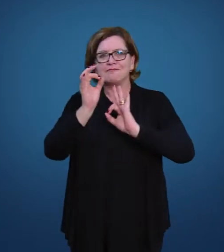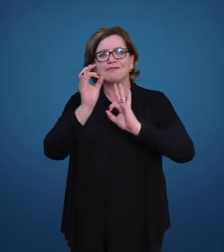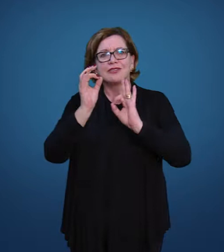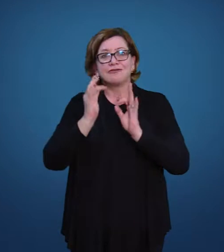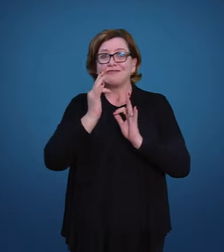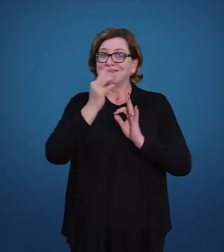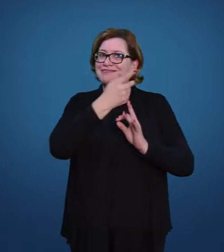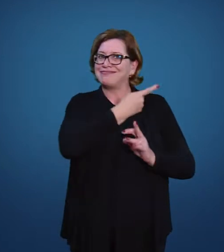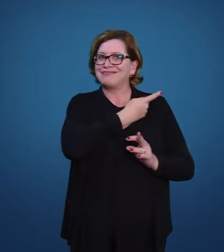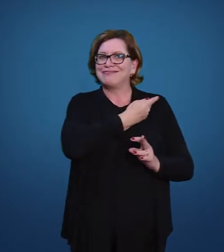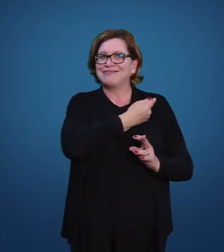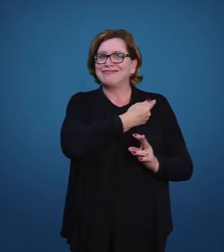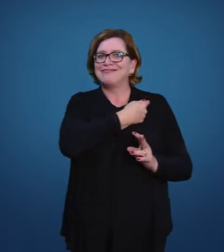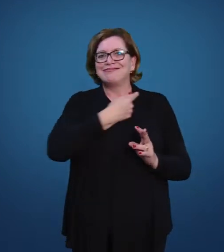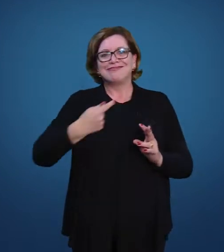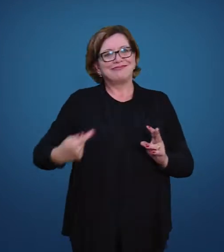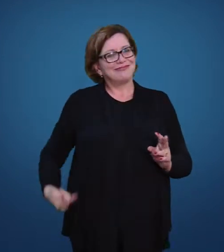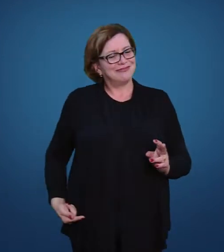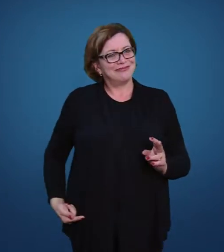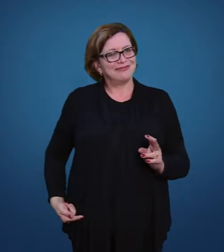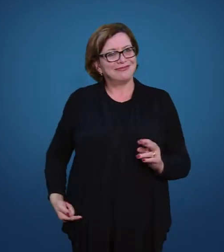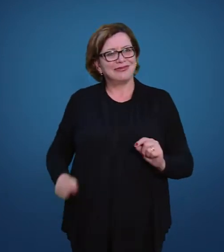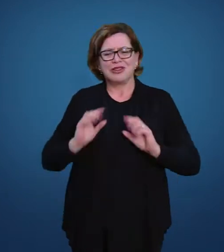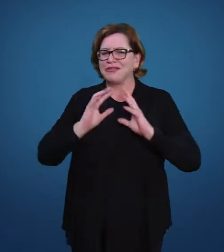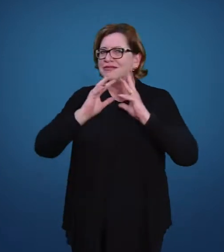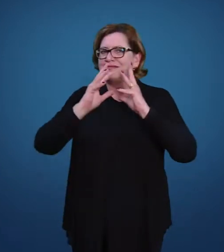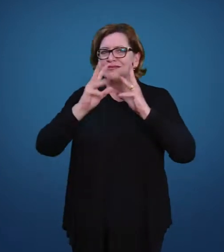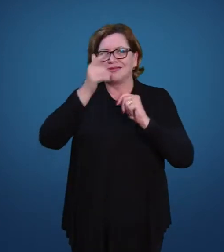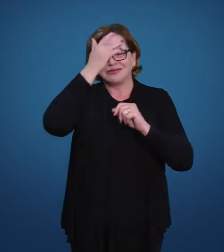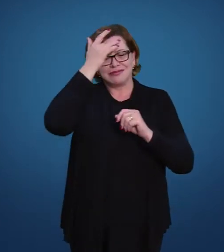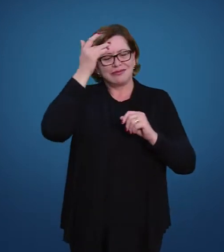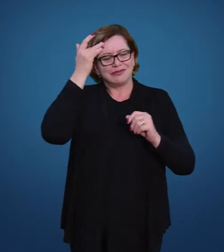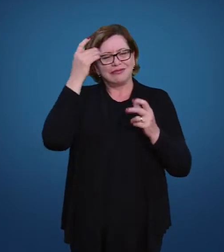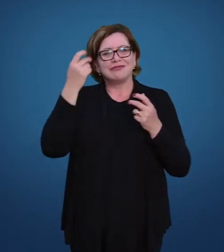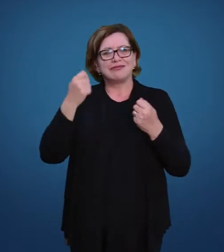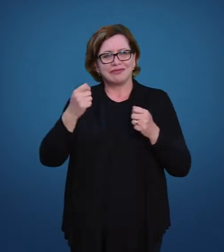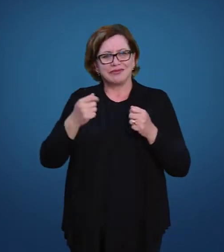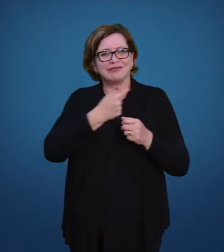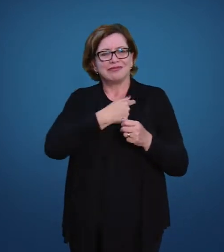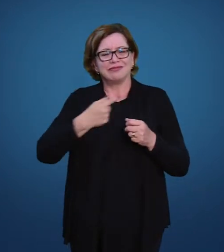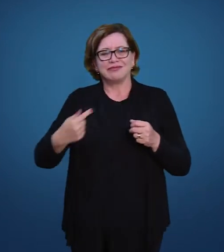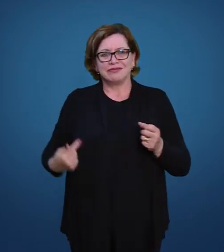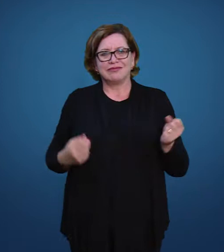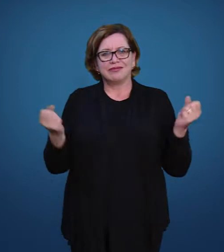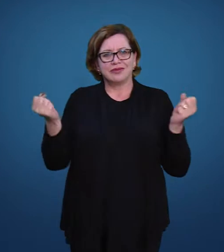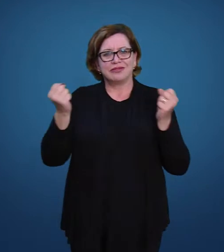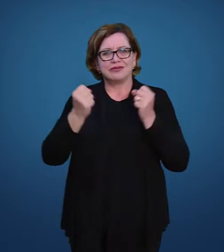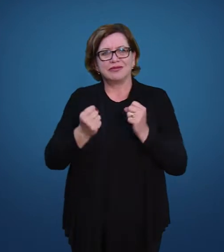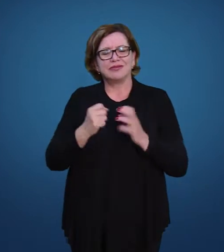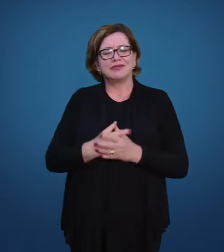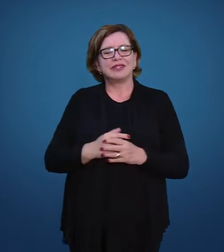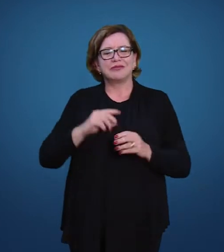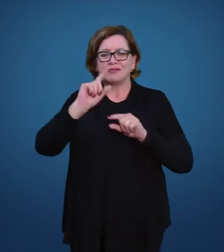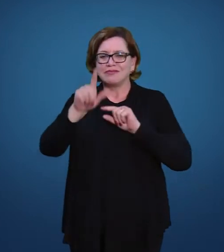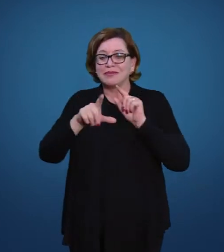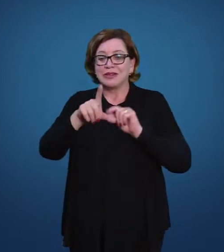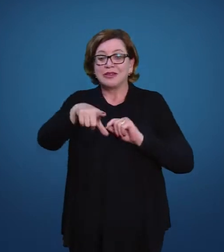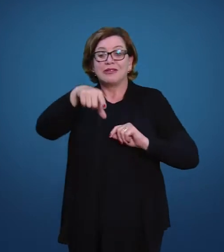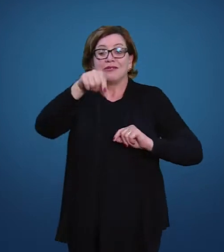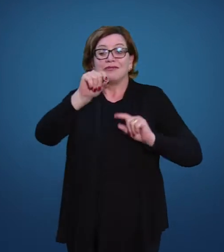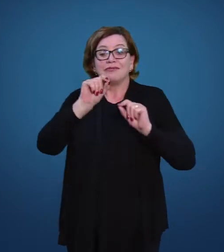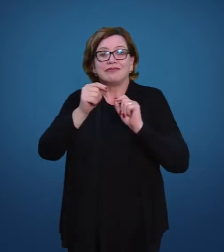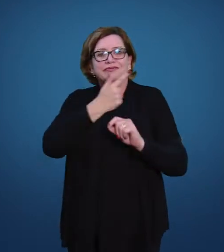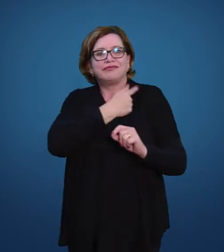governantes. Todas as pessoas em condições de ser governante. Aí, a escolha de quem vai ser o governante da